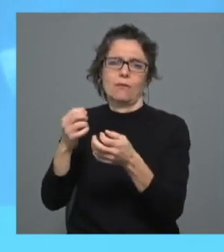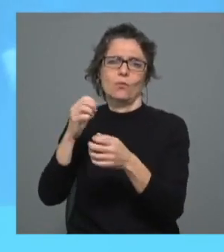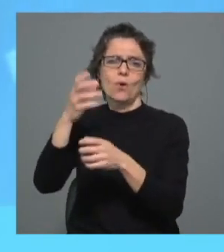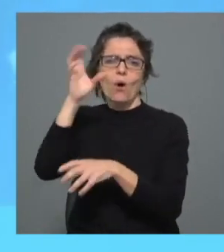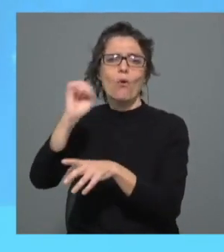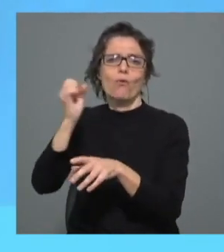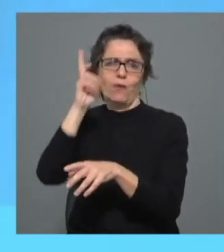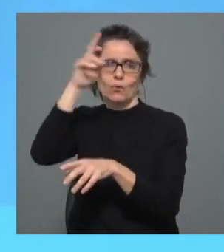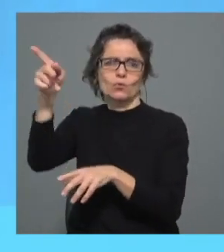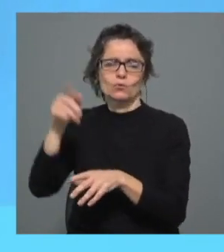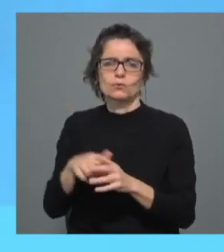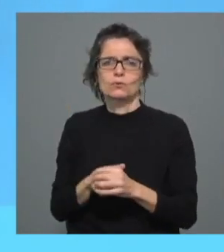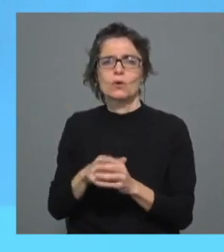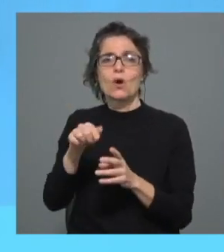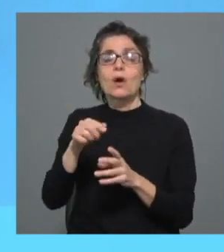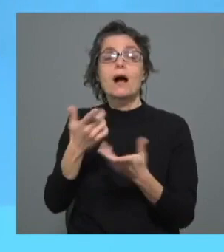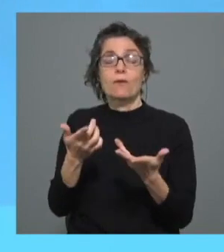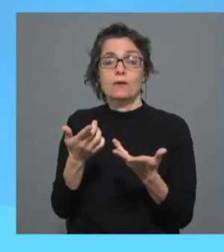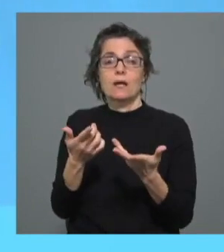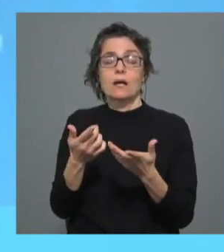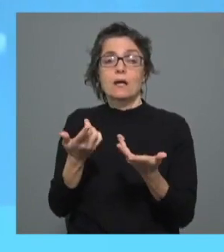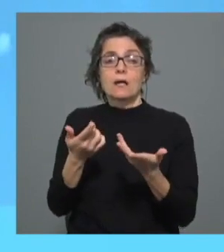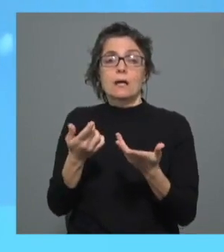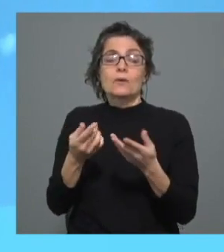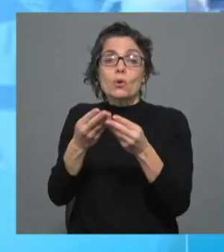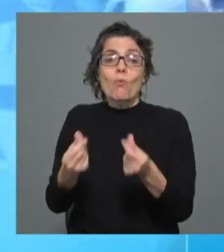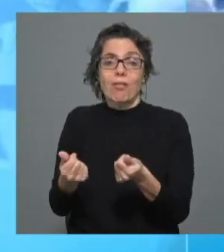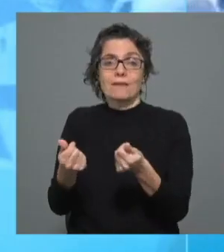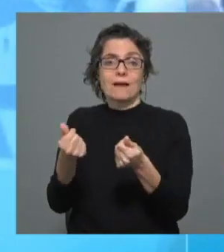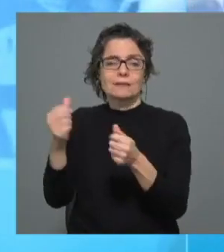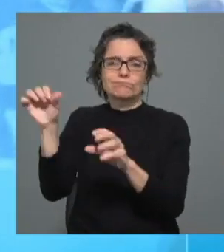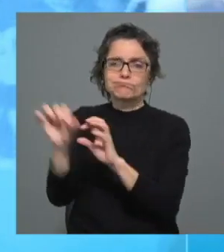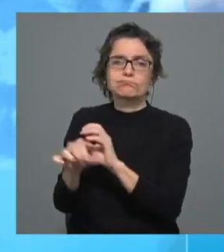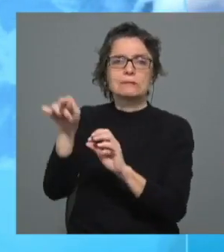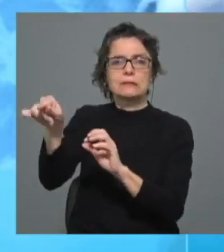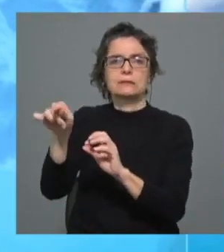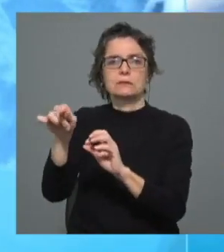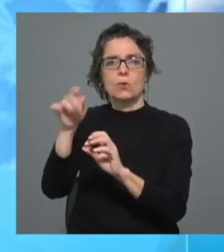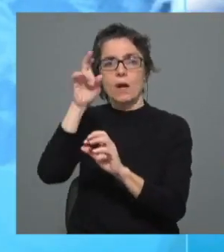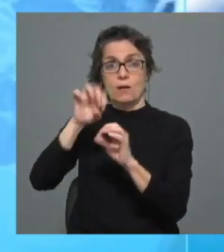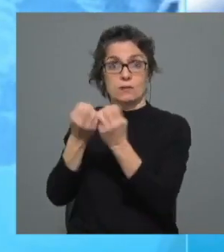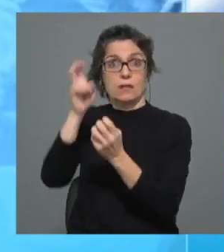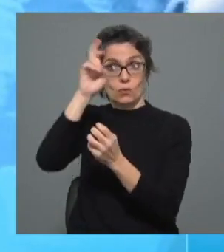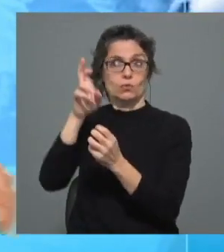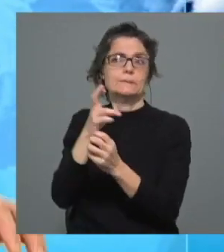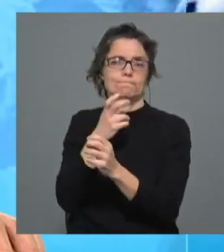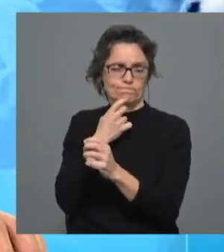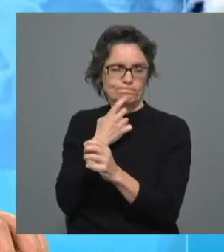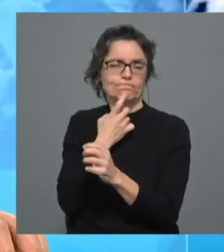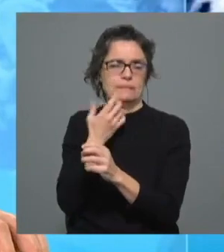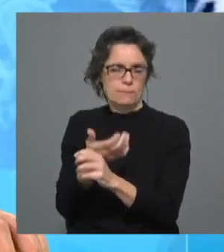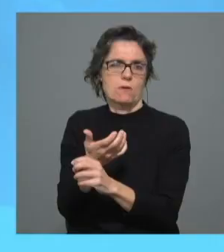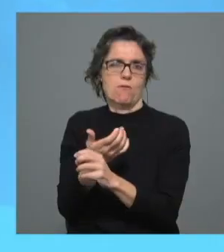e milícias chechenas, não dá um produto militar decente. E a sociedade russa percebe isso. Não sei o que é que